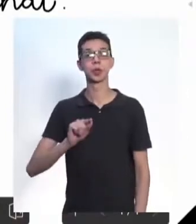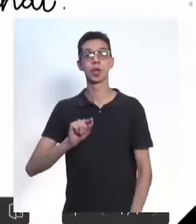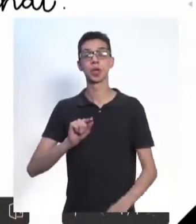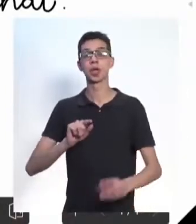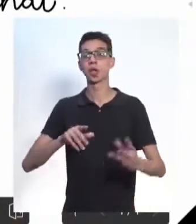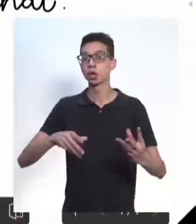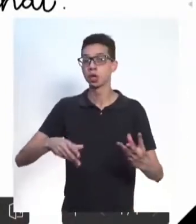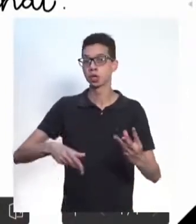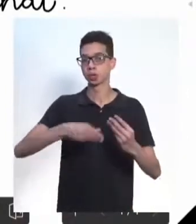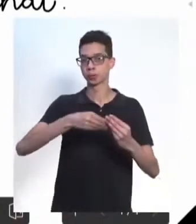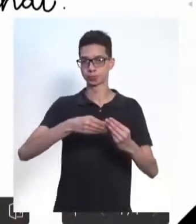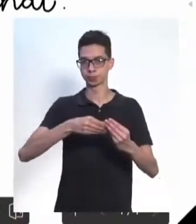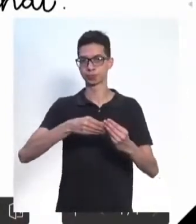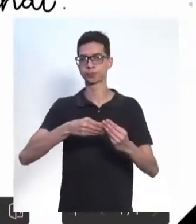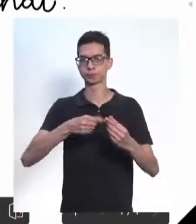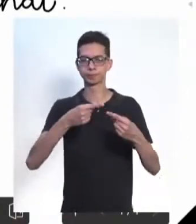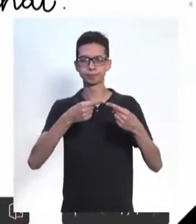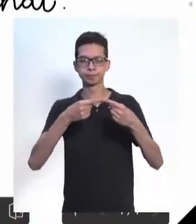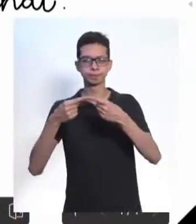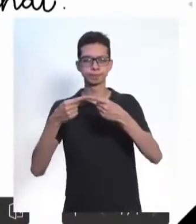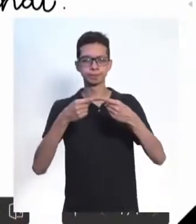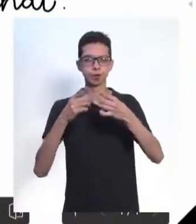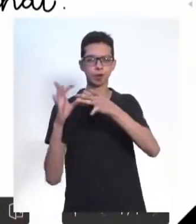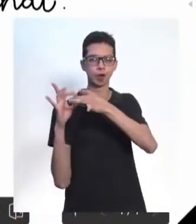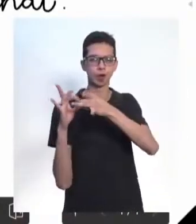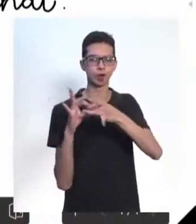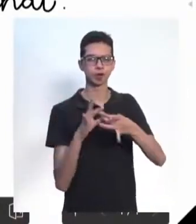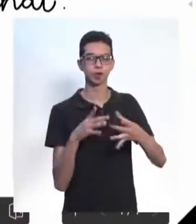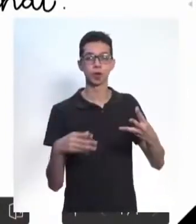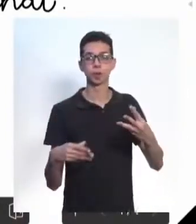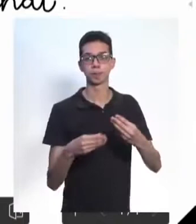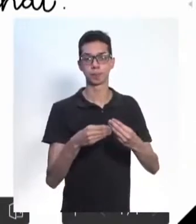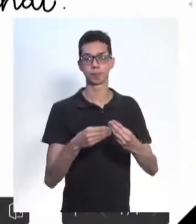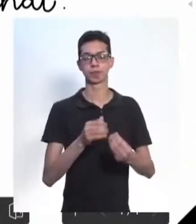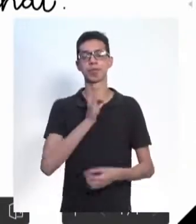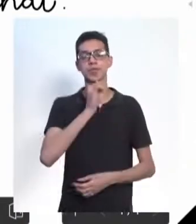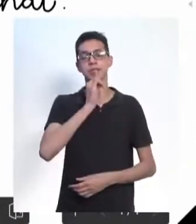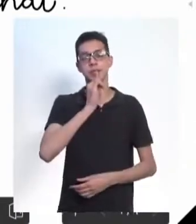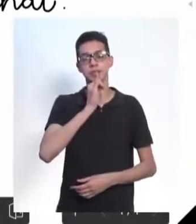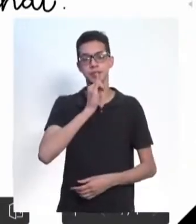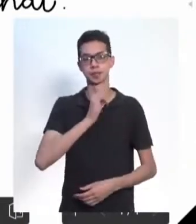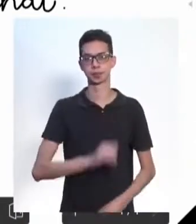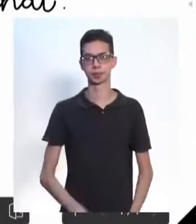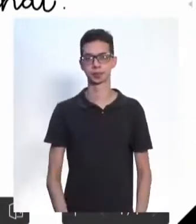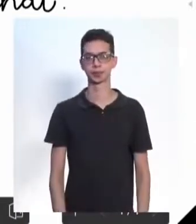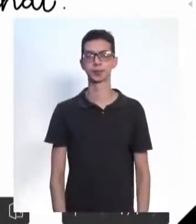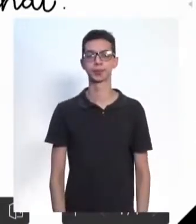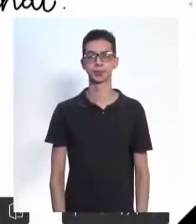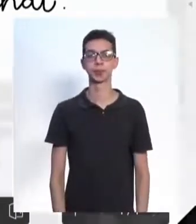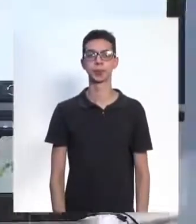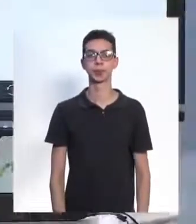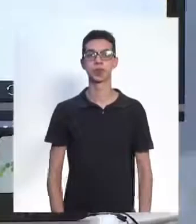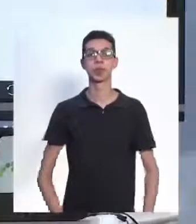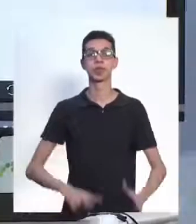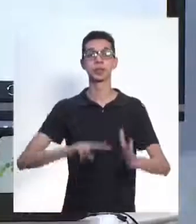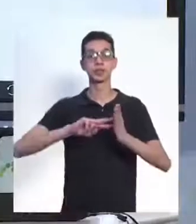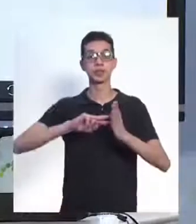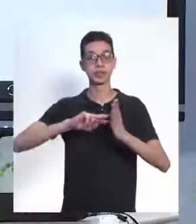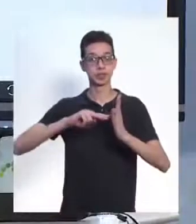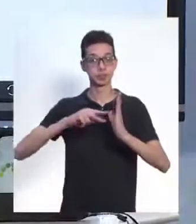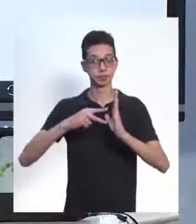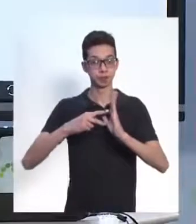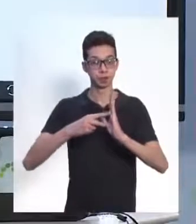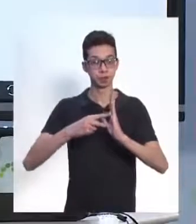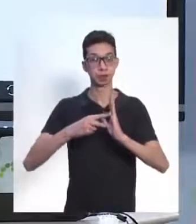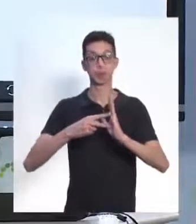complementa esse sentido aqui, né? Complementa no sentido assim, ela atribui um maior significado para essa